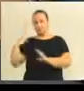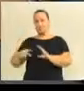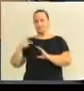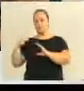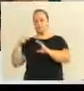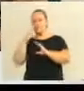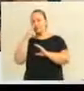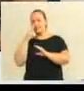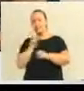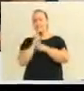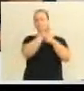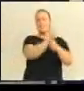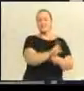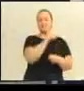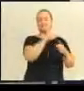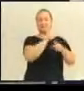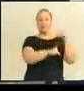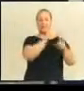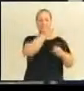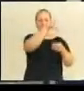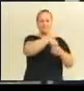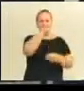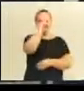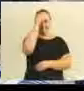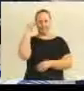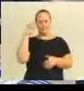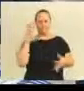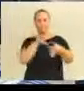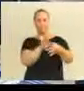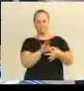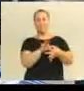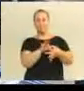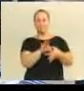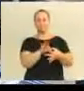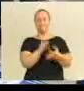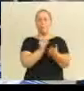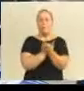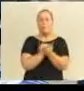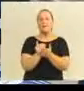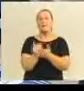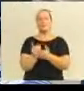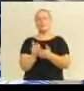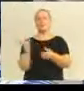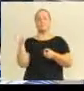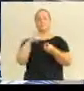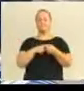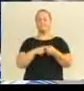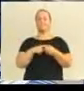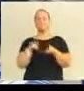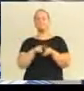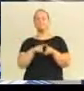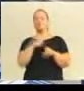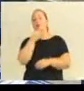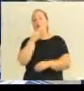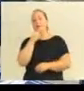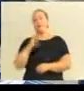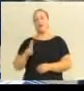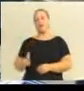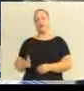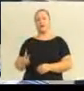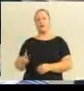ajudado a construir essa parceria onde desde o primeiro contato com a superintendência na pessoas e urbano dos santos stefanelli outros fomos bem atendidos